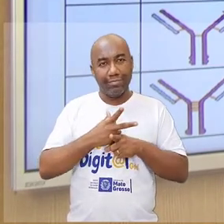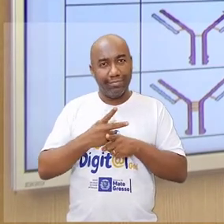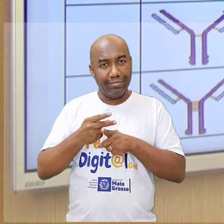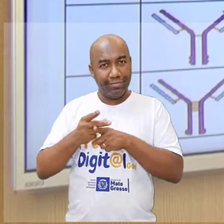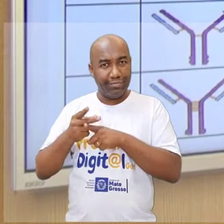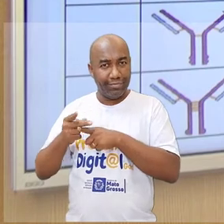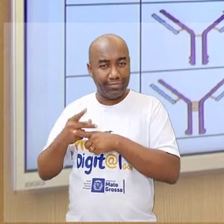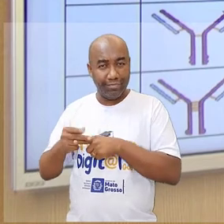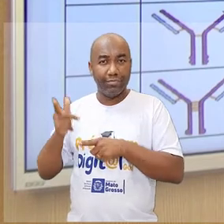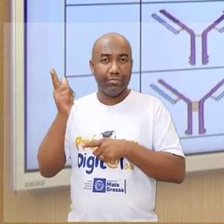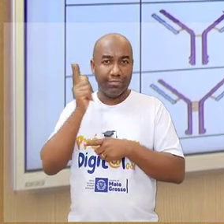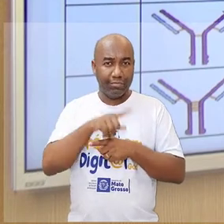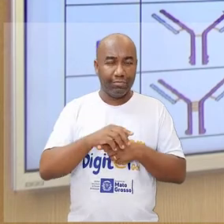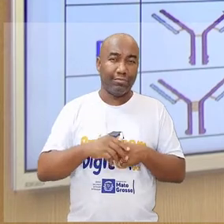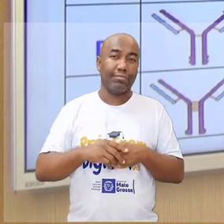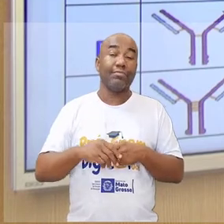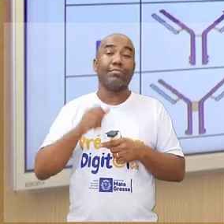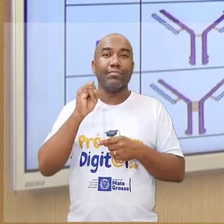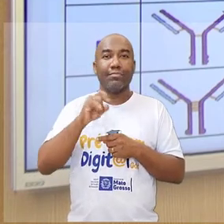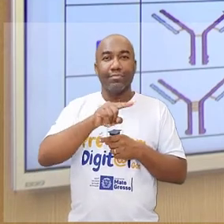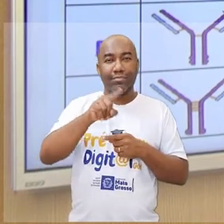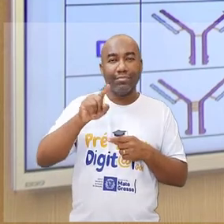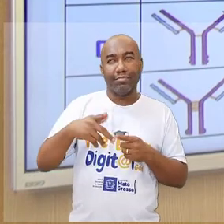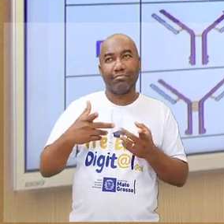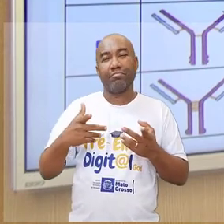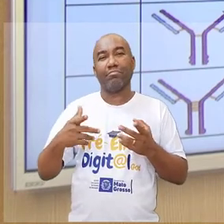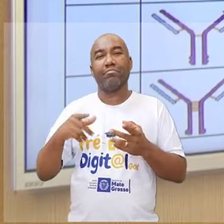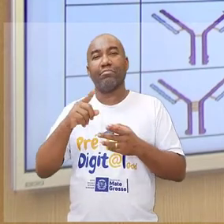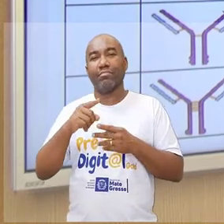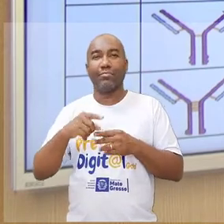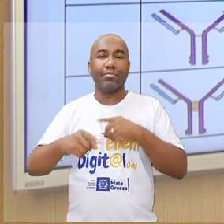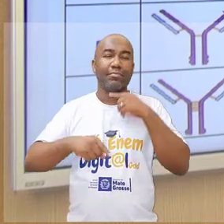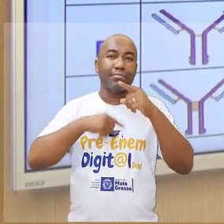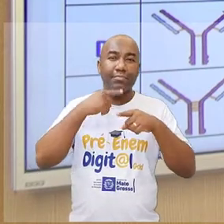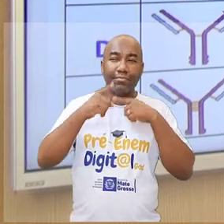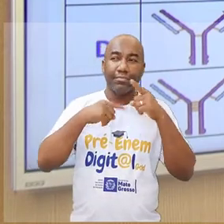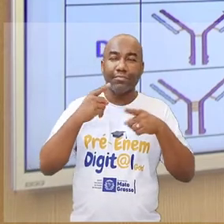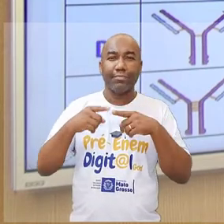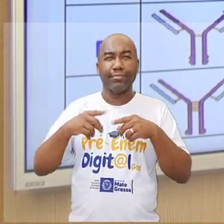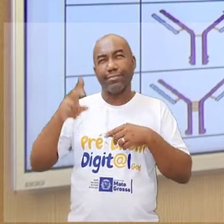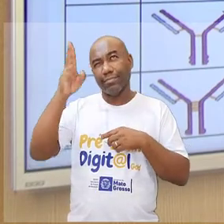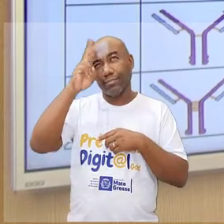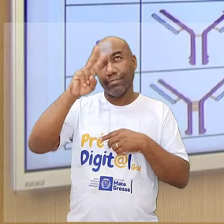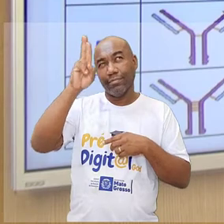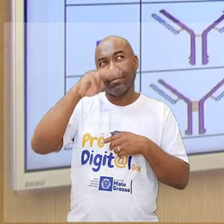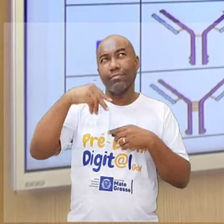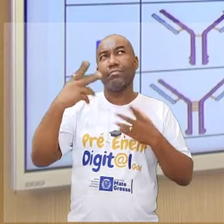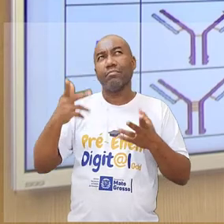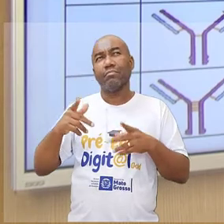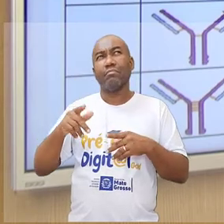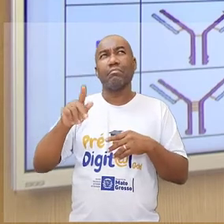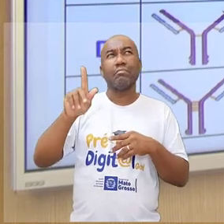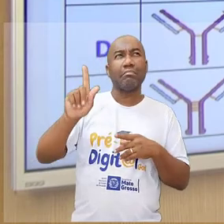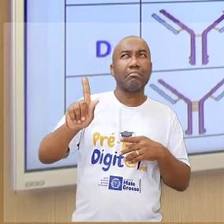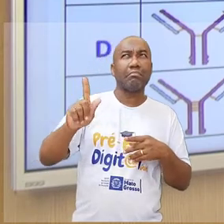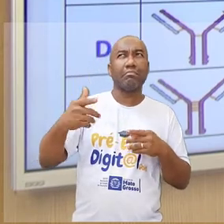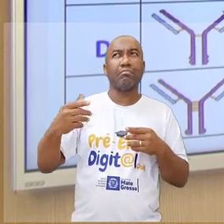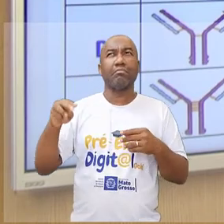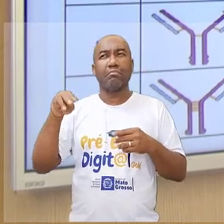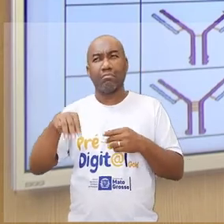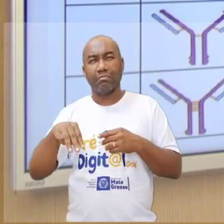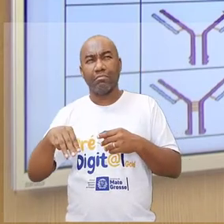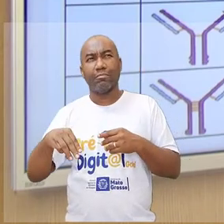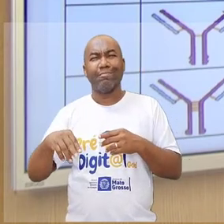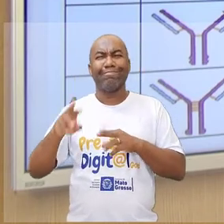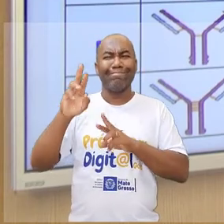anticorpos contra ela. Mesmo que você, ao final, não consiga lembrar as diferenças entre cada uma dessas